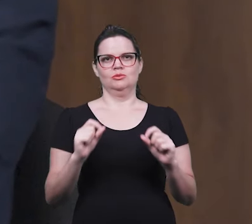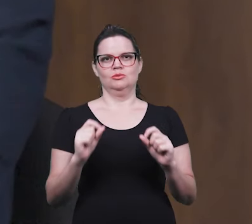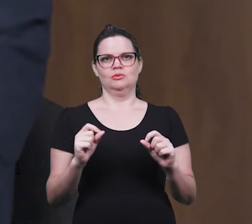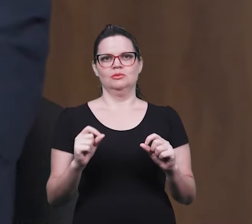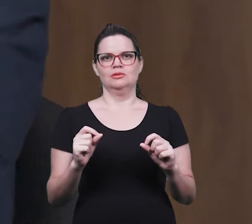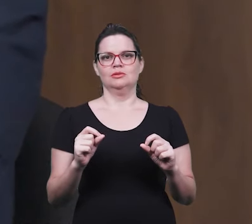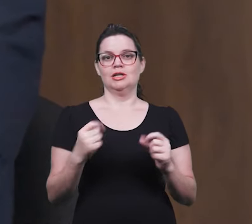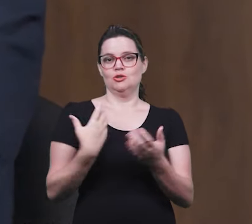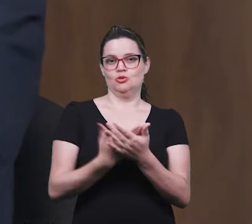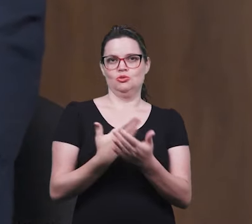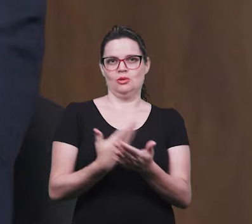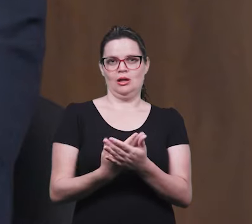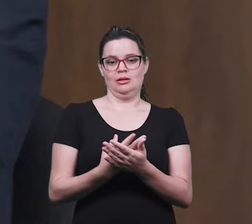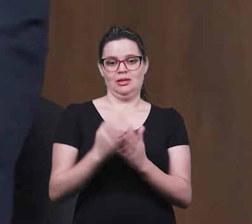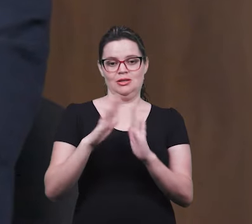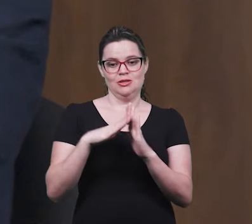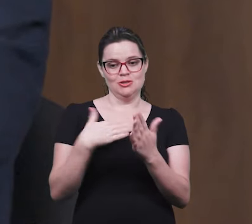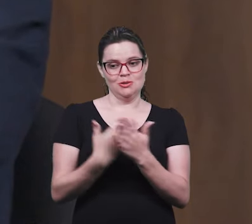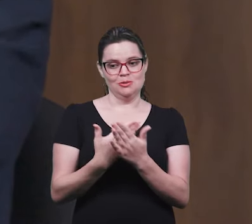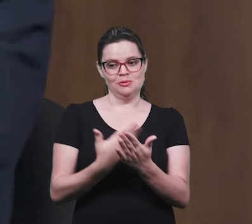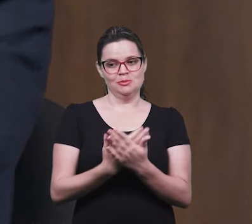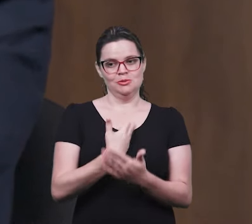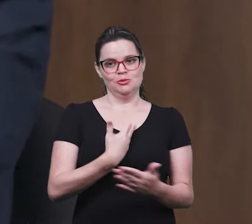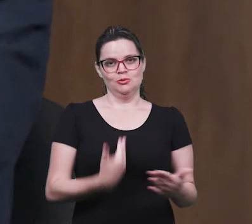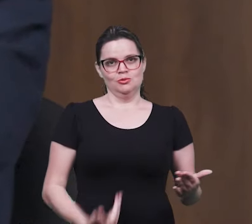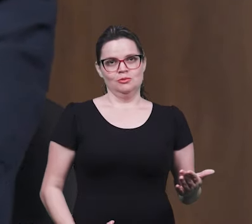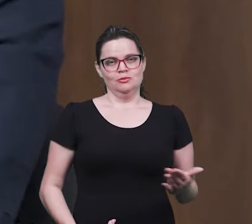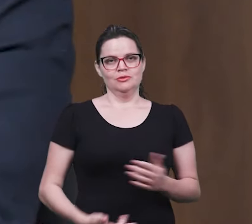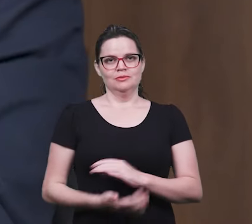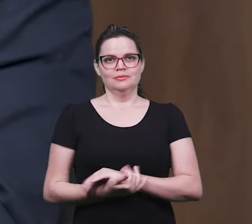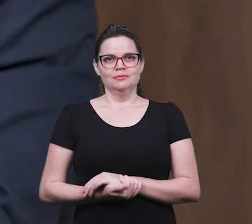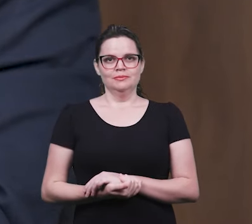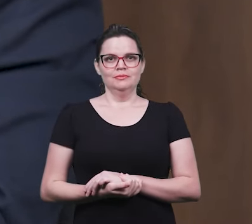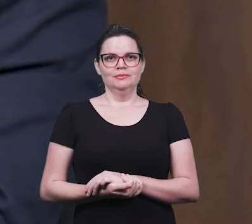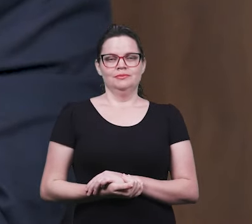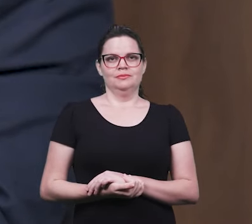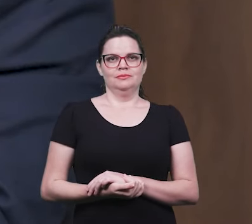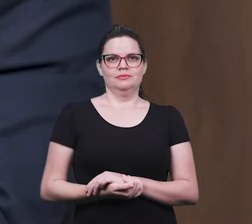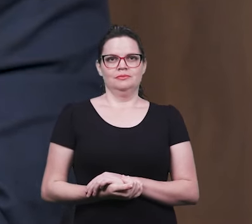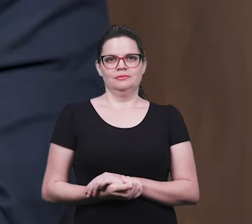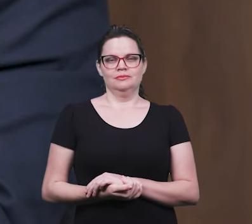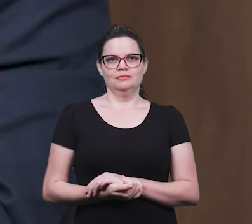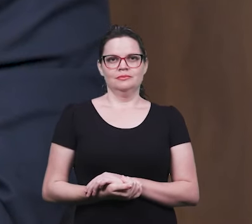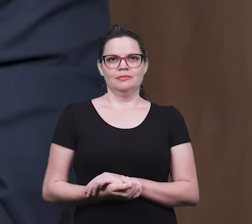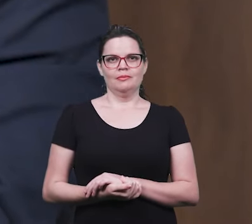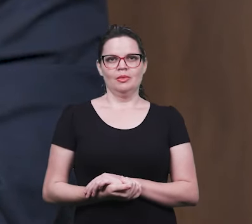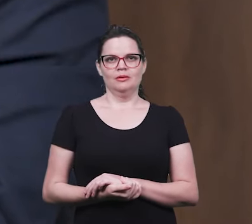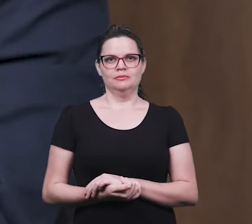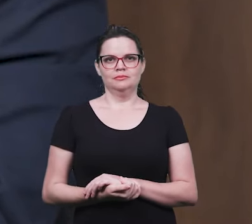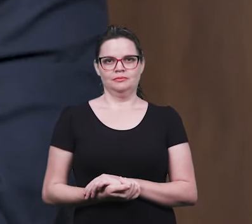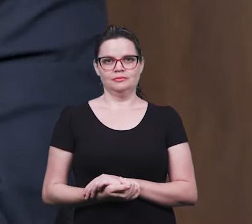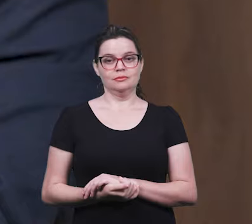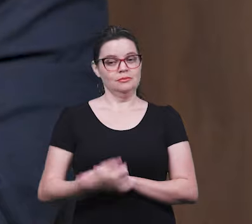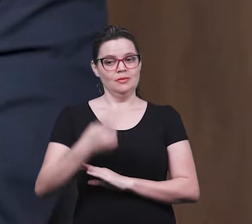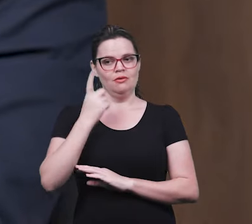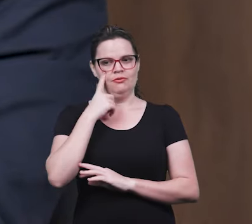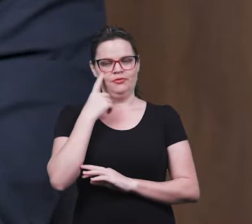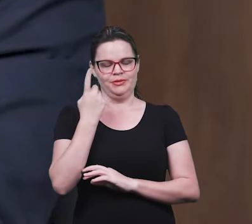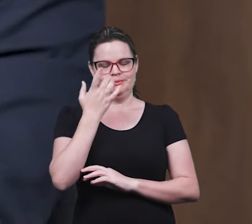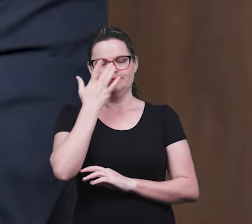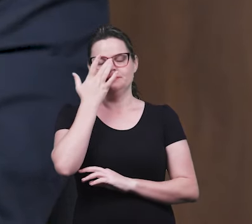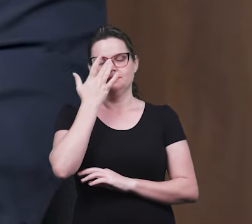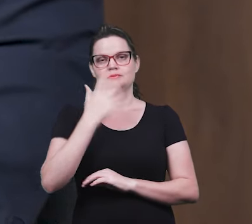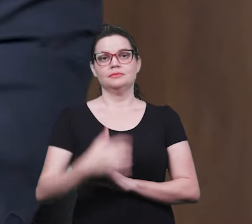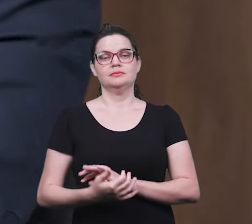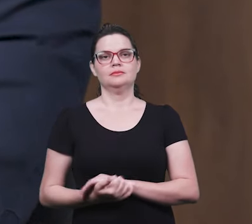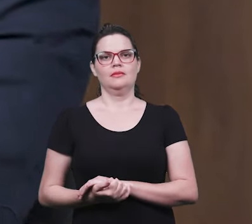lutar isso. Mas escola pública, quer dizer, era um, entendeu? Tinha coisa. Quando eu entrei, olha, quando